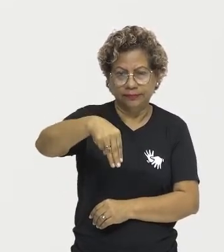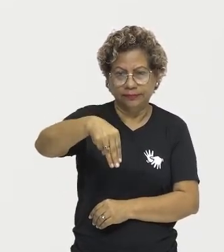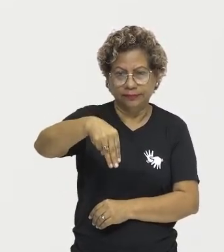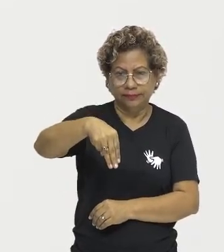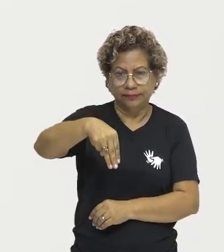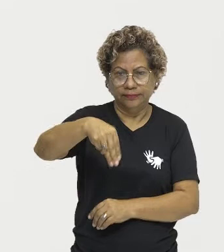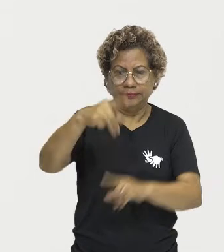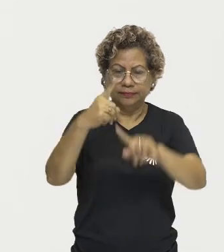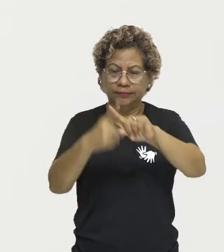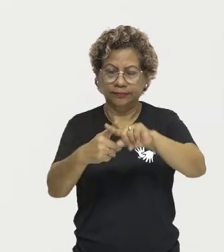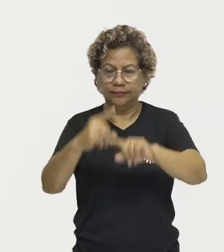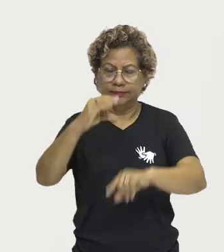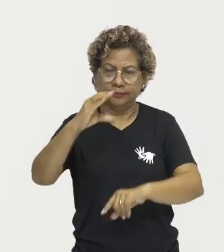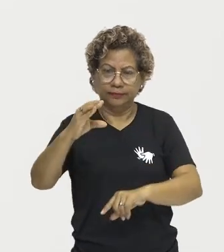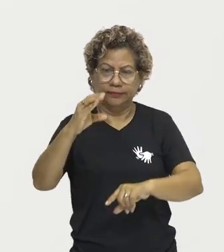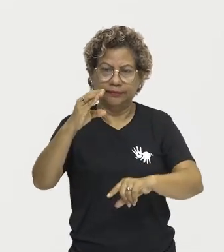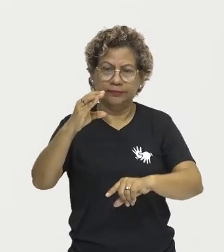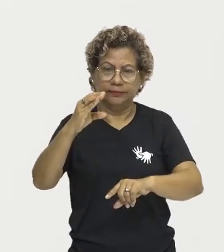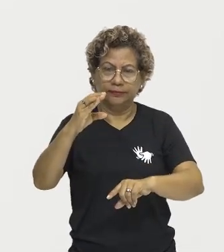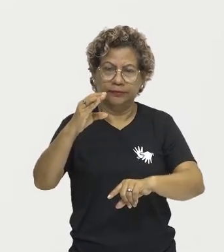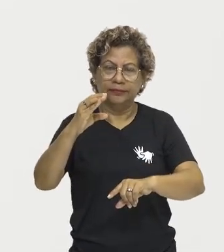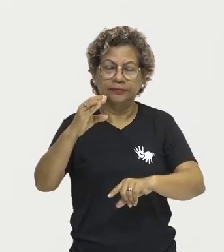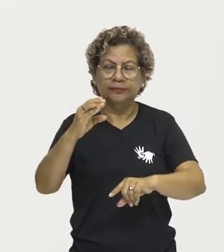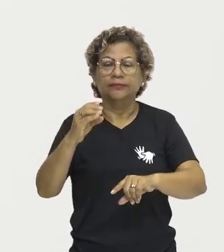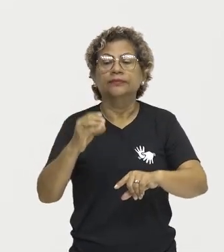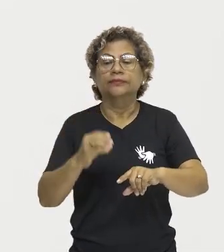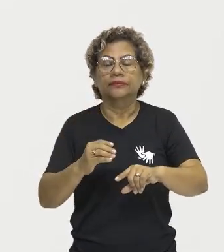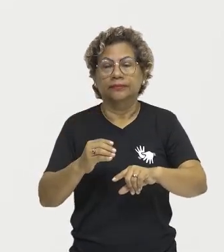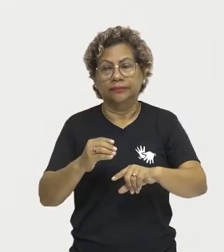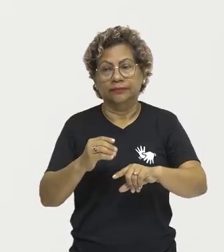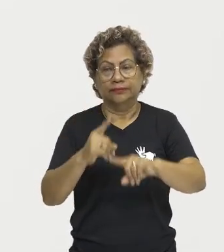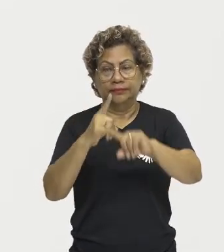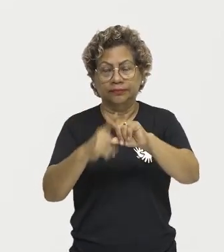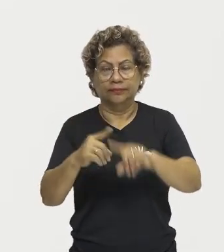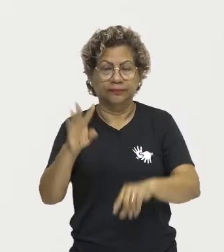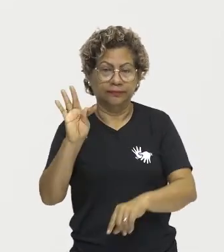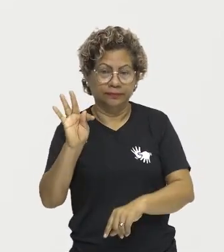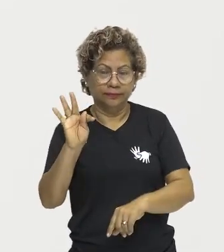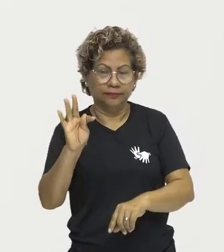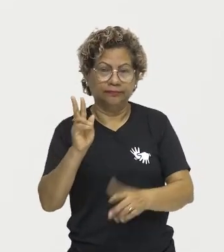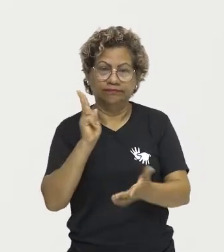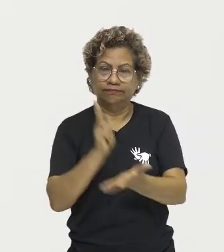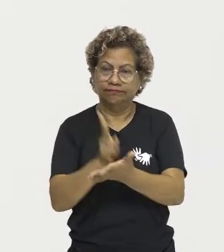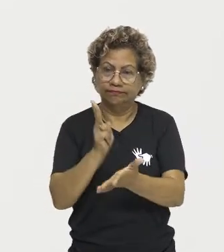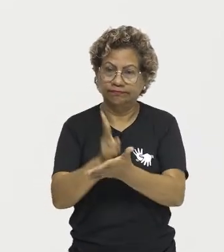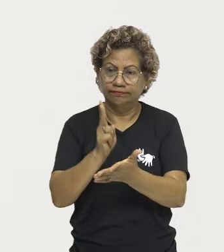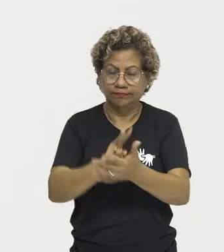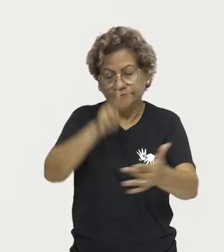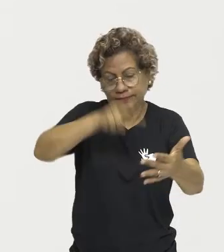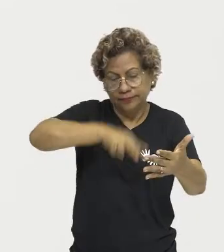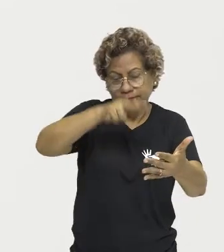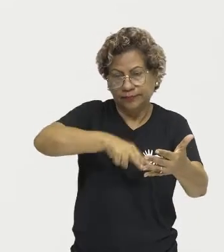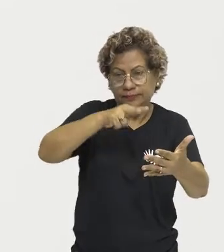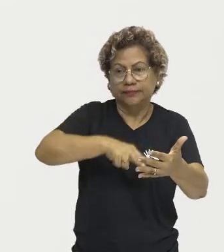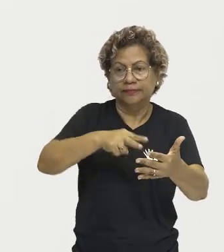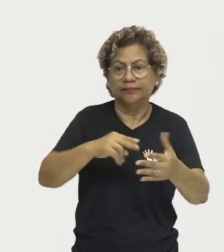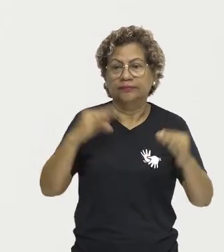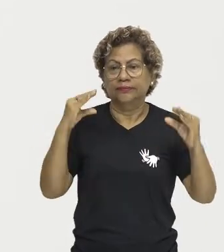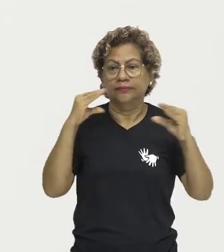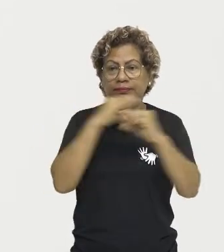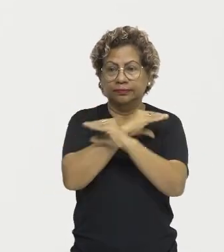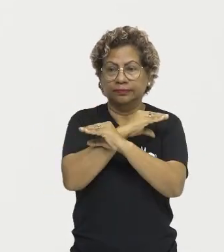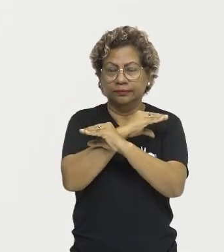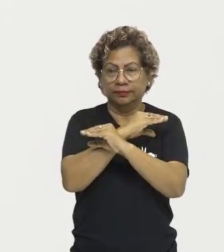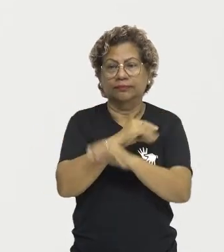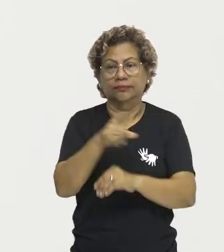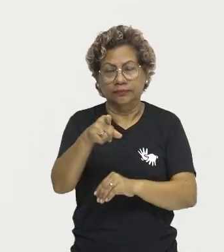mais CT, toda vez que é a equação fundamental da calorimetria. Aí você